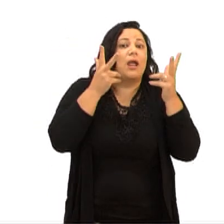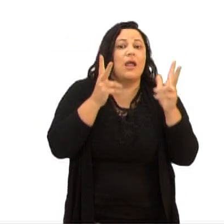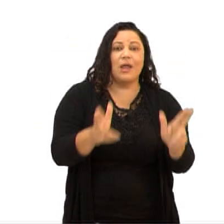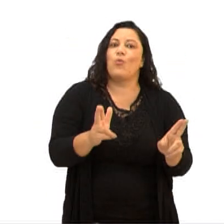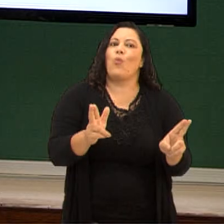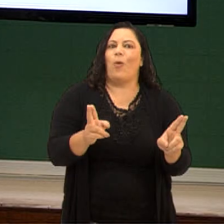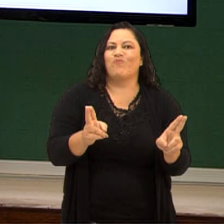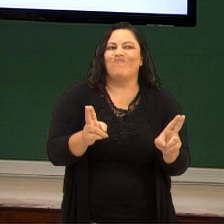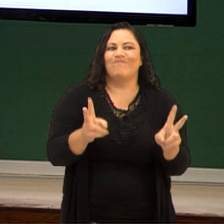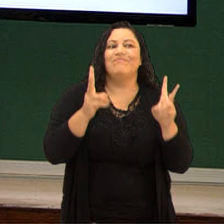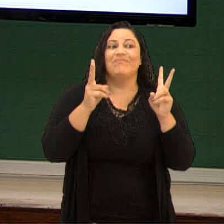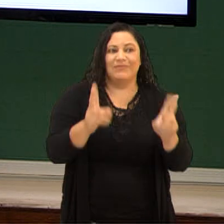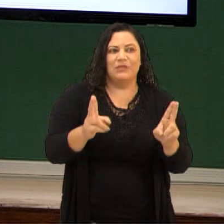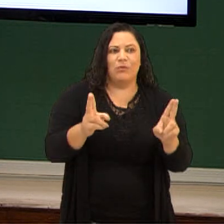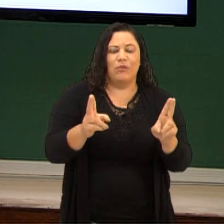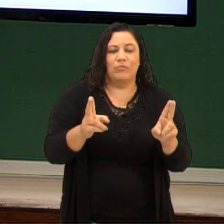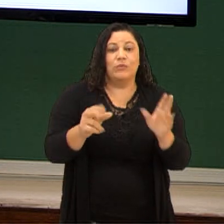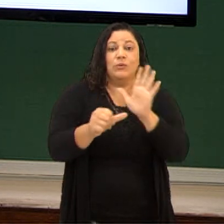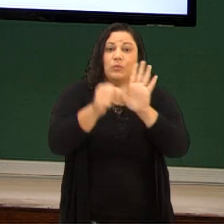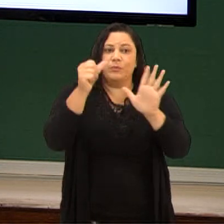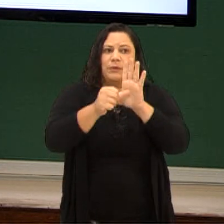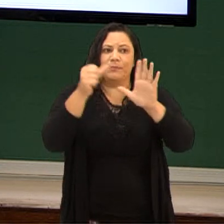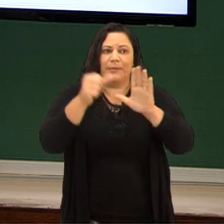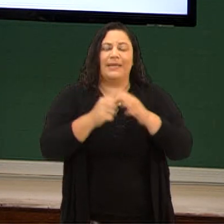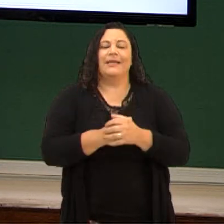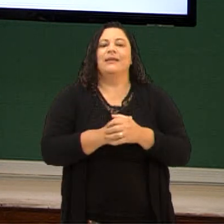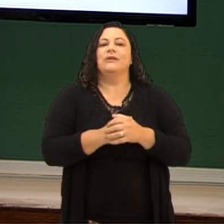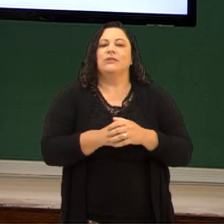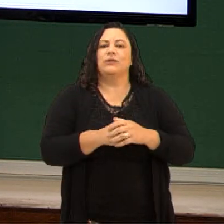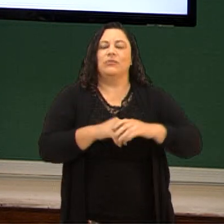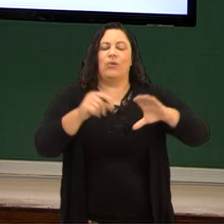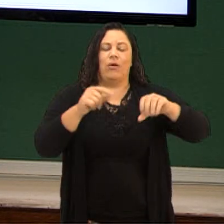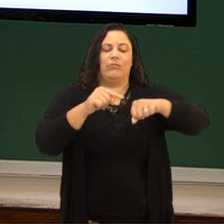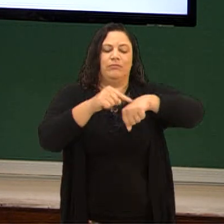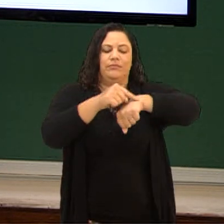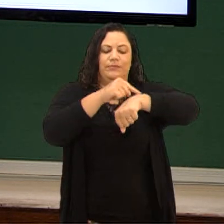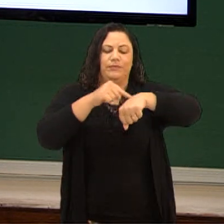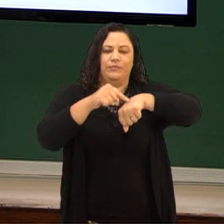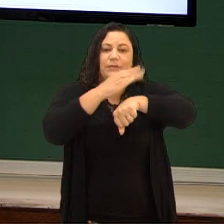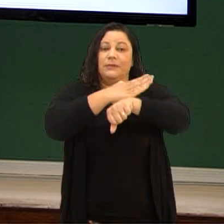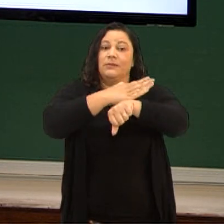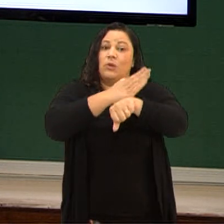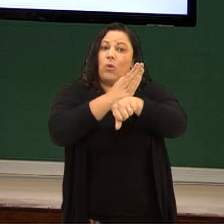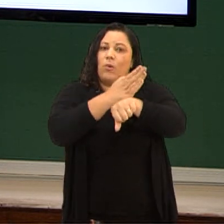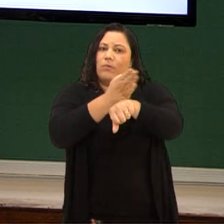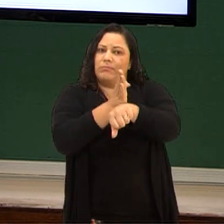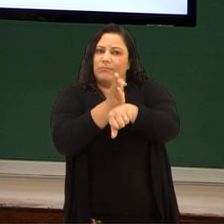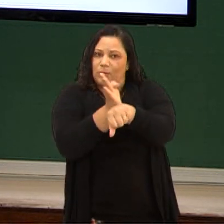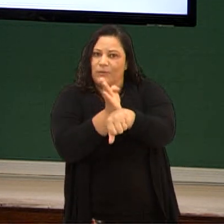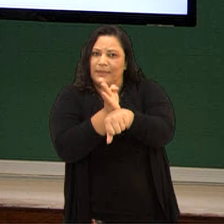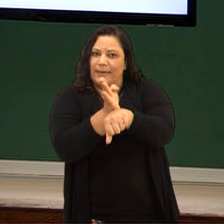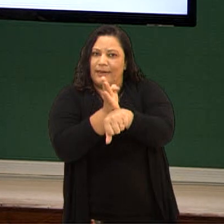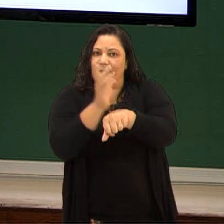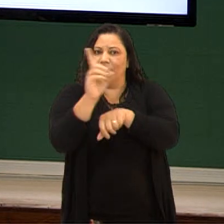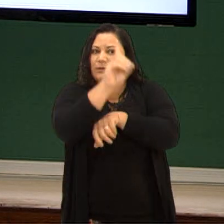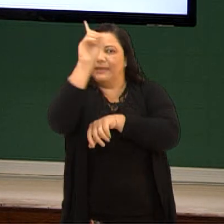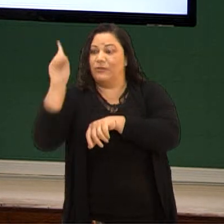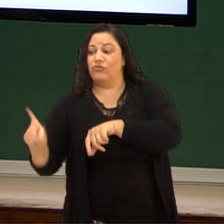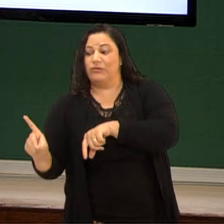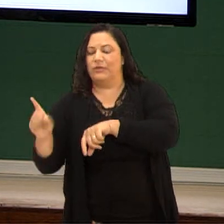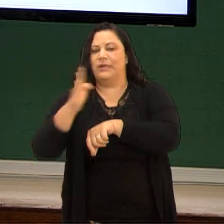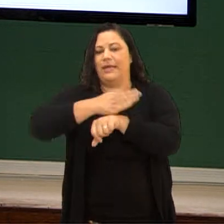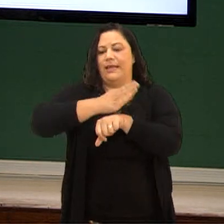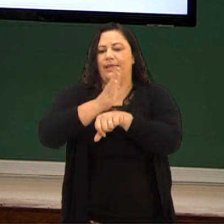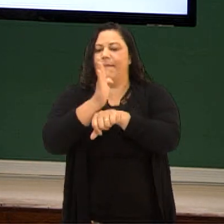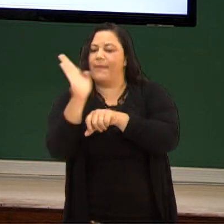esse primeiro relógio no sentido horário, certo? Os dois ponteiros, eles vão caminhando no sentido horário. E esse segundo relógio no